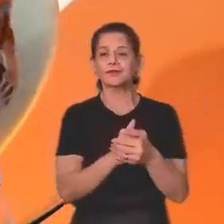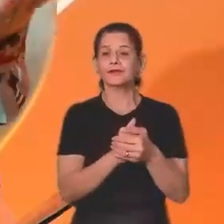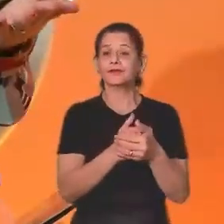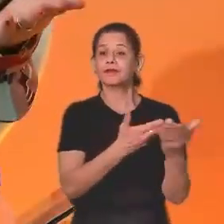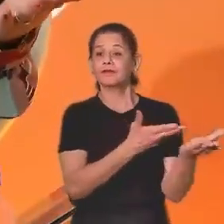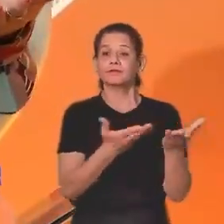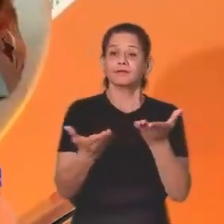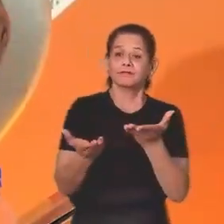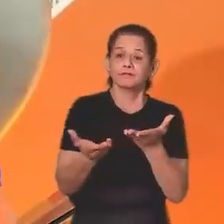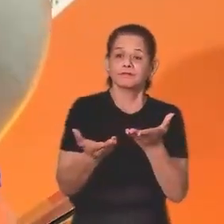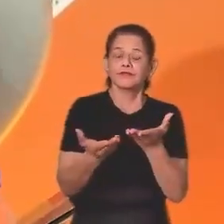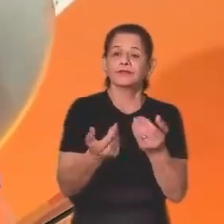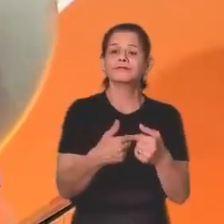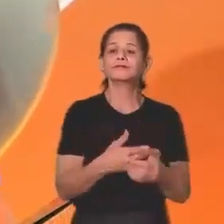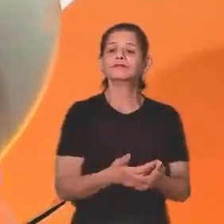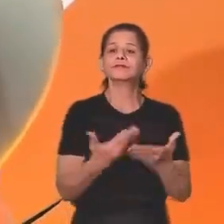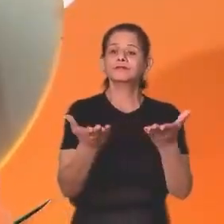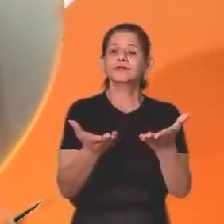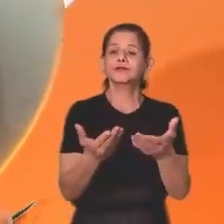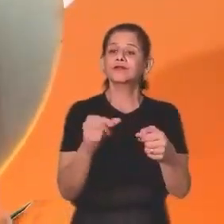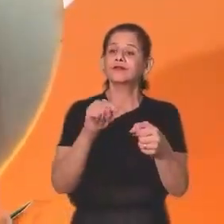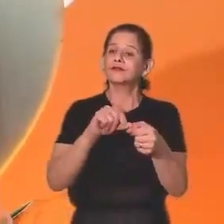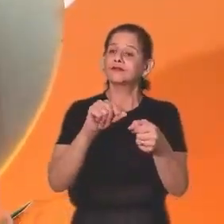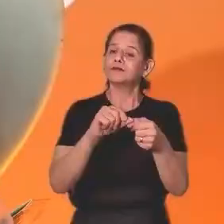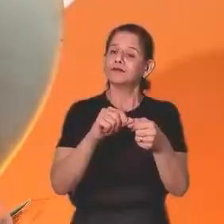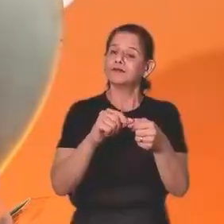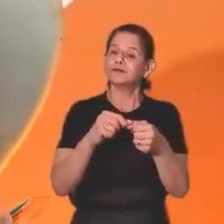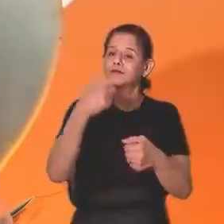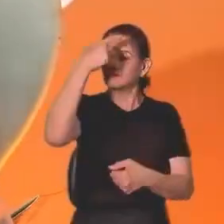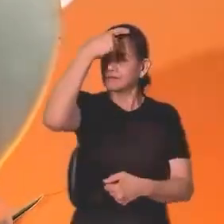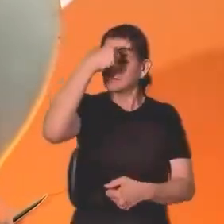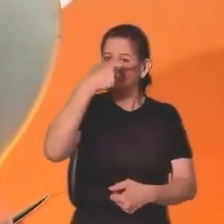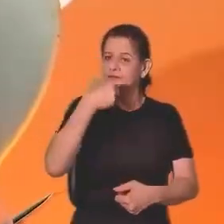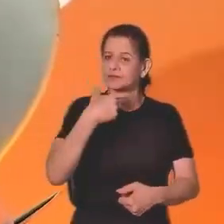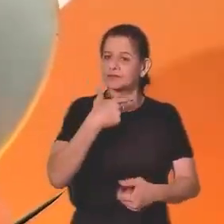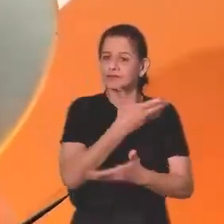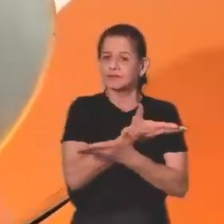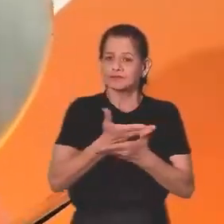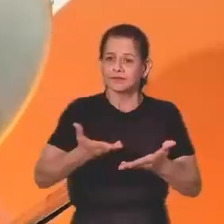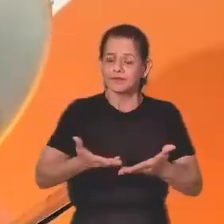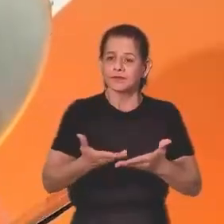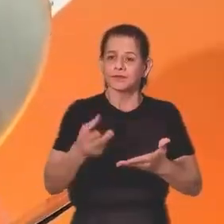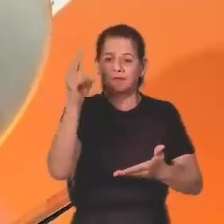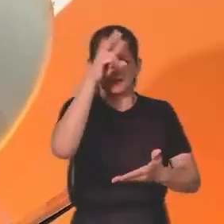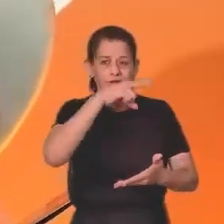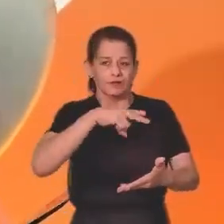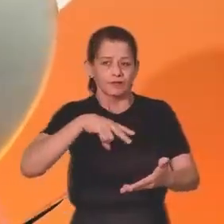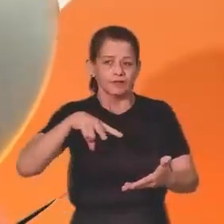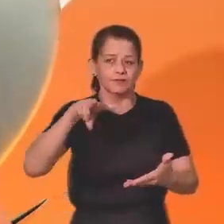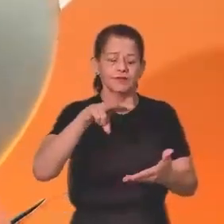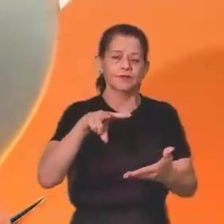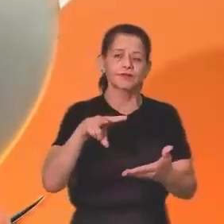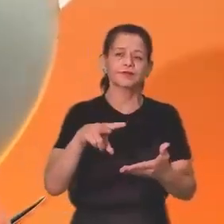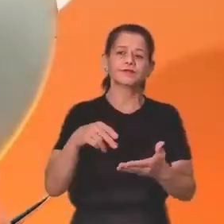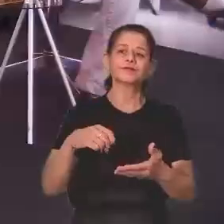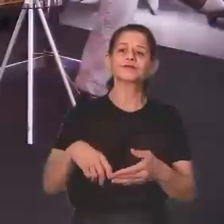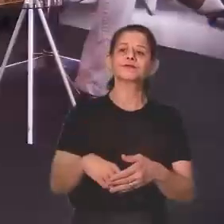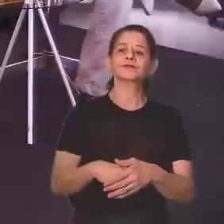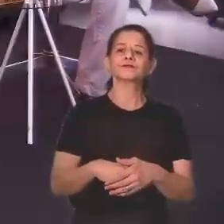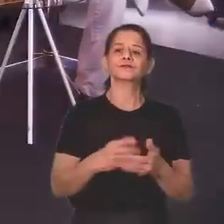se apresentem e também façam a sua autodescrição para quem nos assiste. Bom dia.